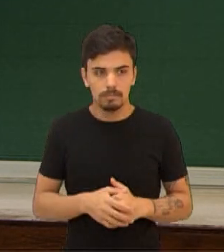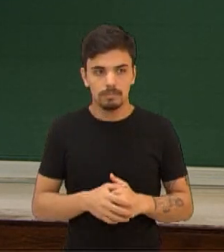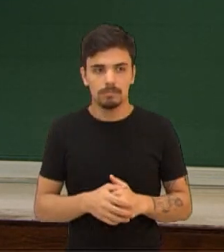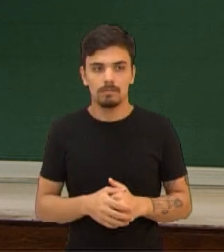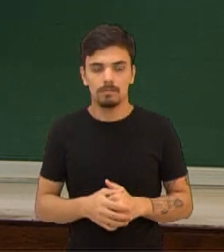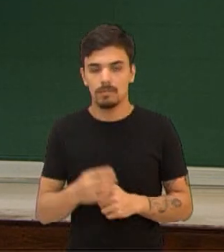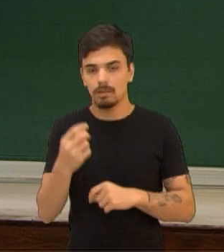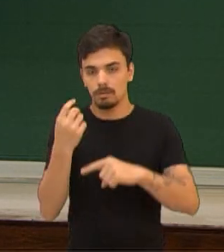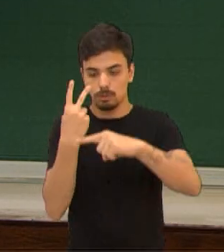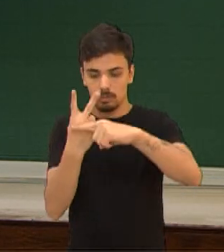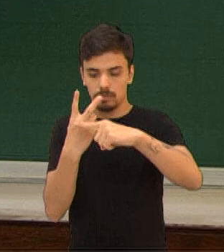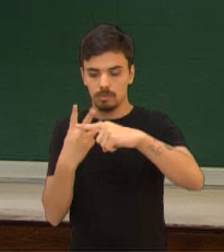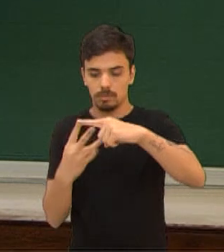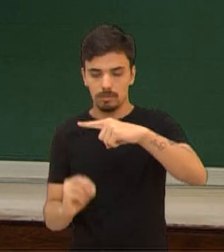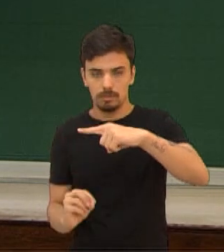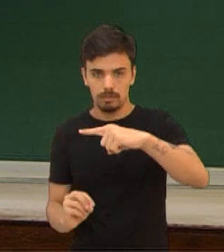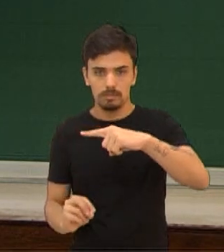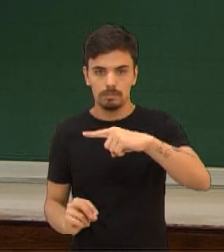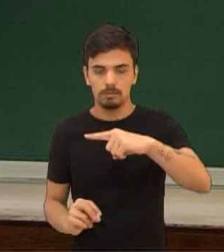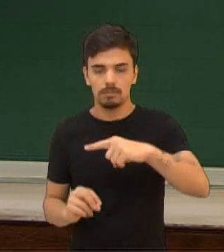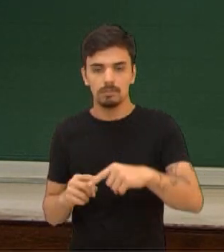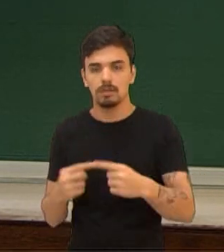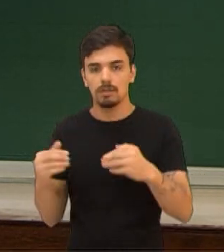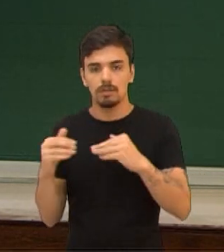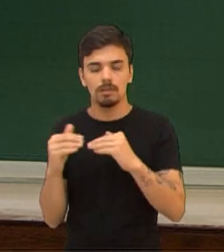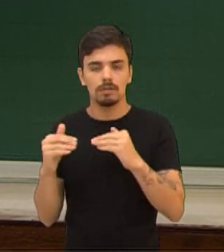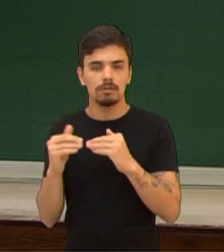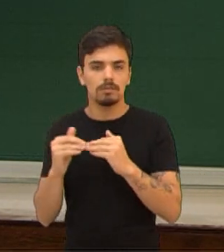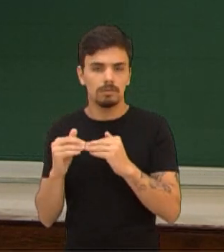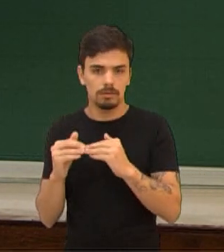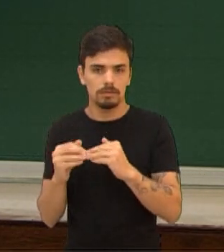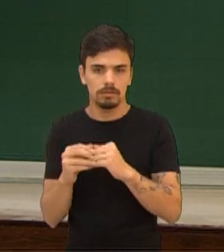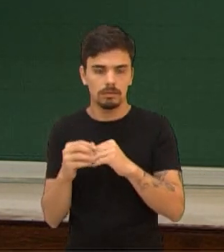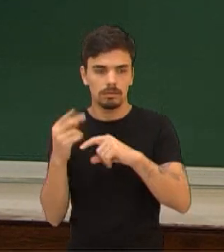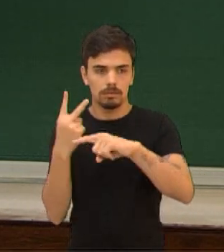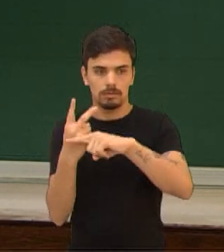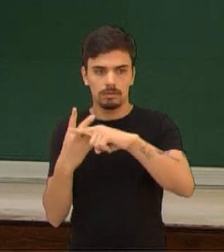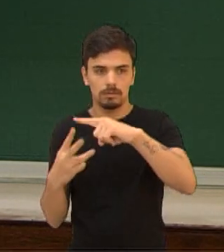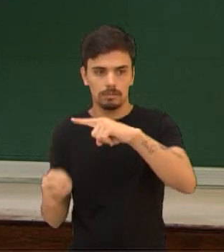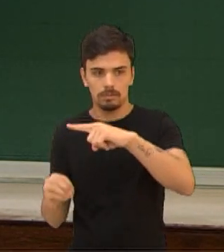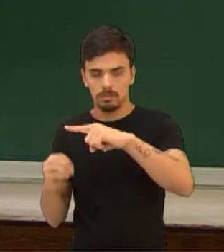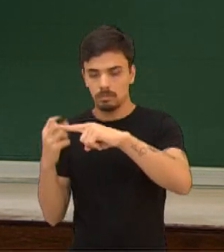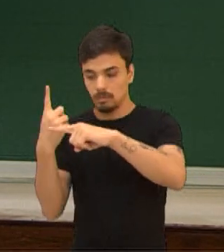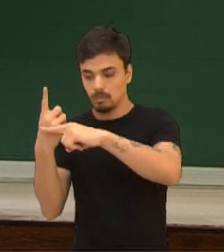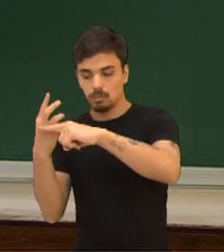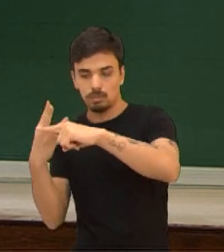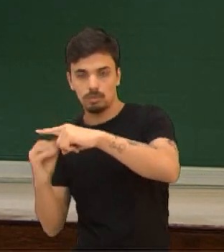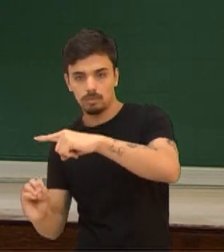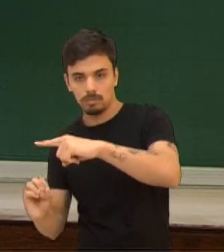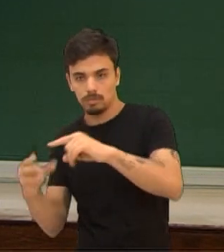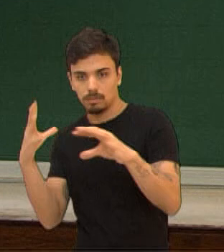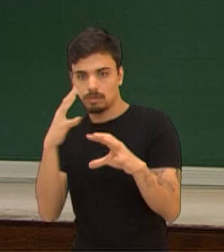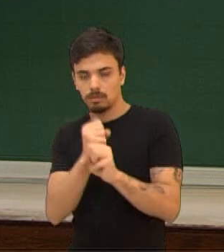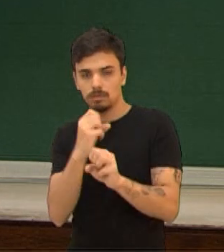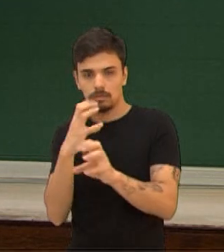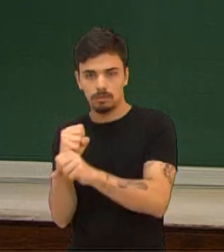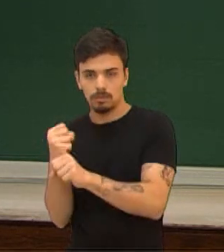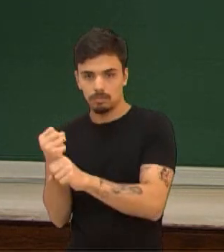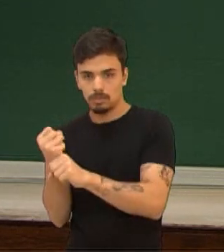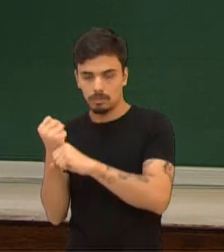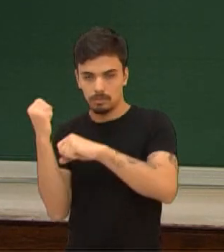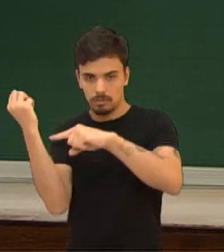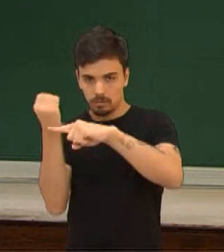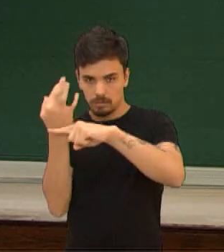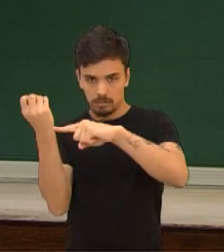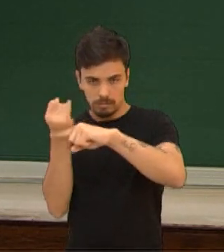por 30, ok? Essa fração equivalente a essa. 2 sobre 30 mais 1 sobre 30, soma os numeradores,